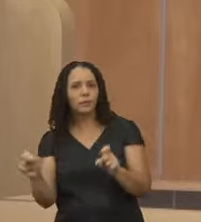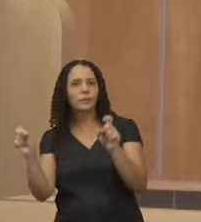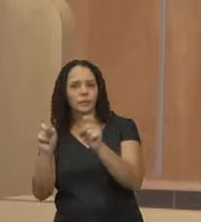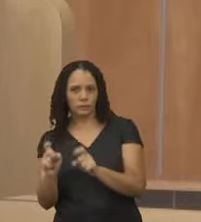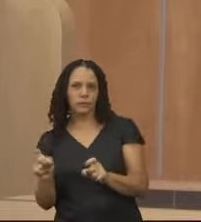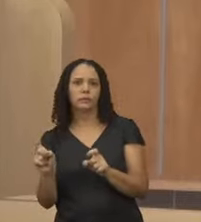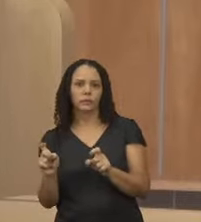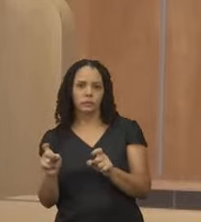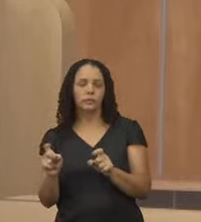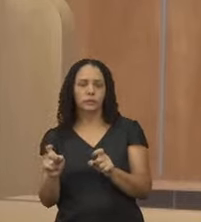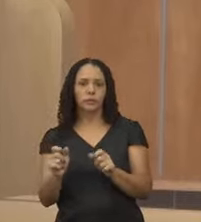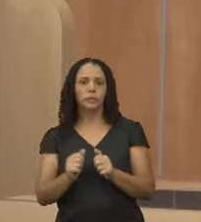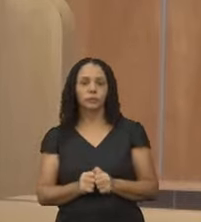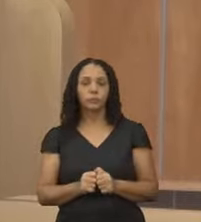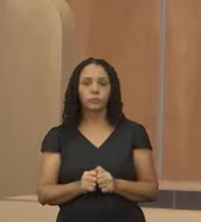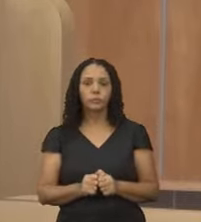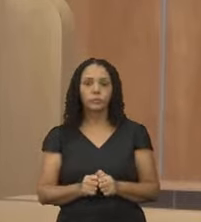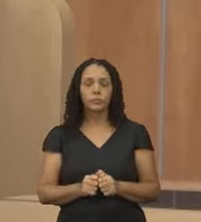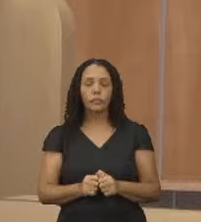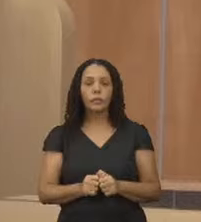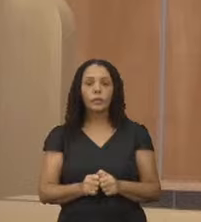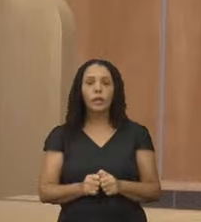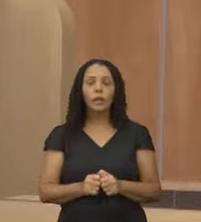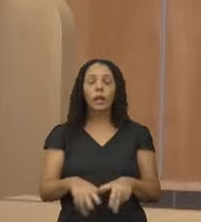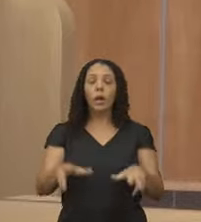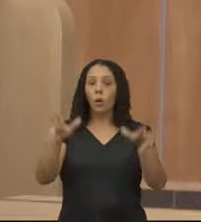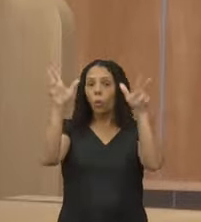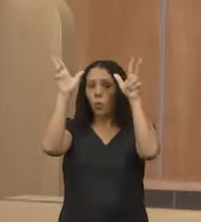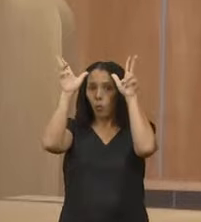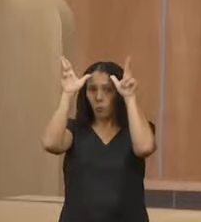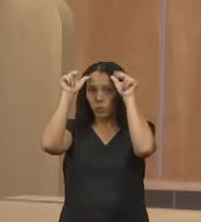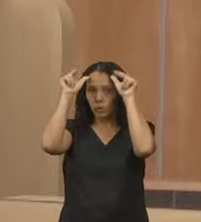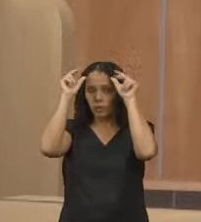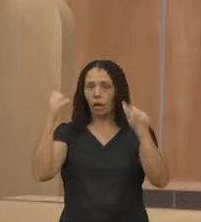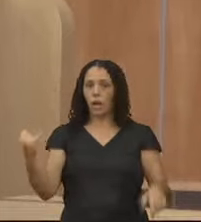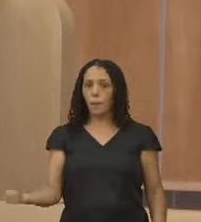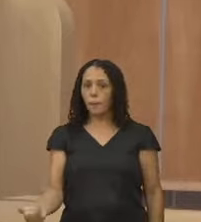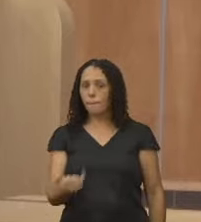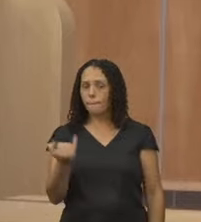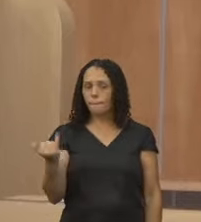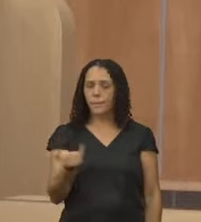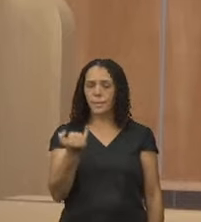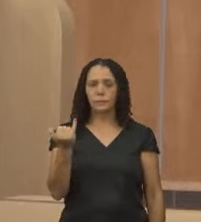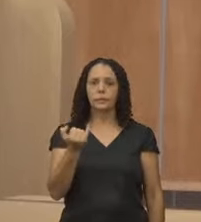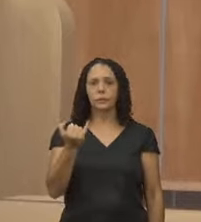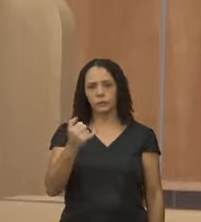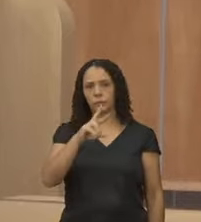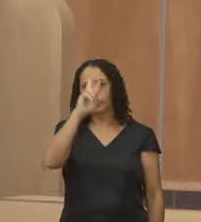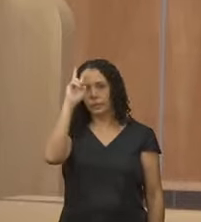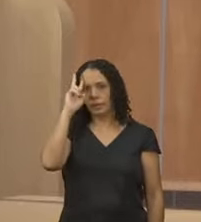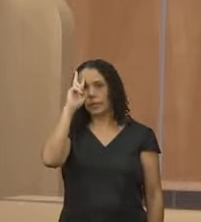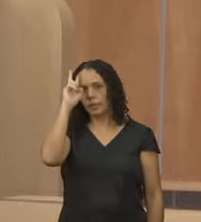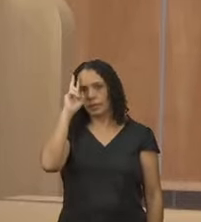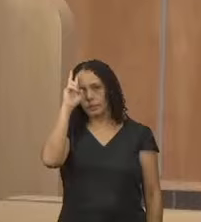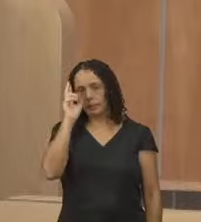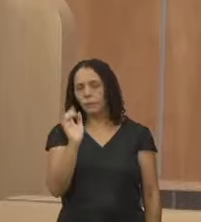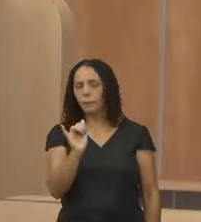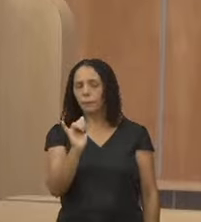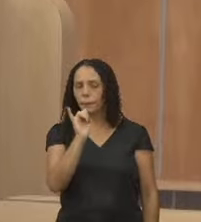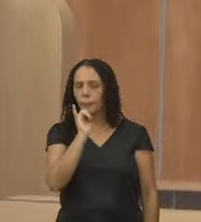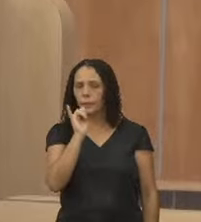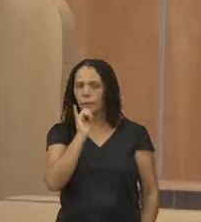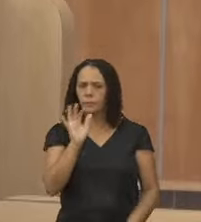porque os cavalos foram fundamentais na construção das histórias. Eu sempre dou um exemplo